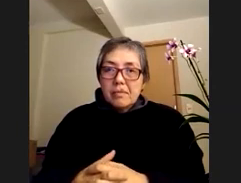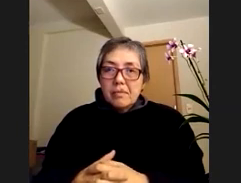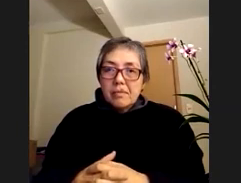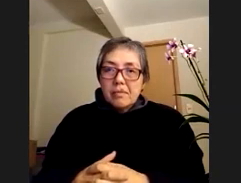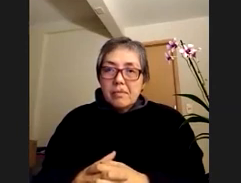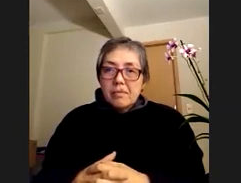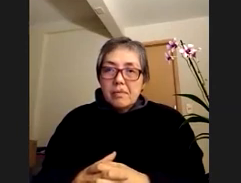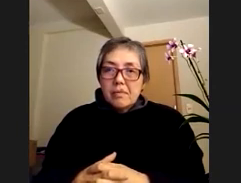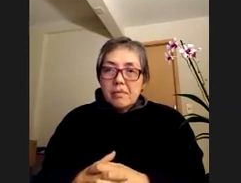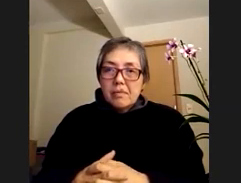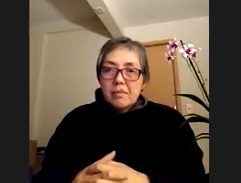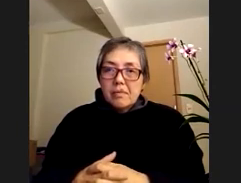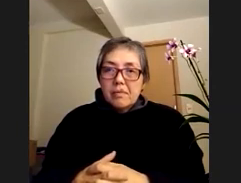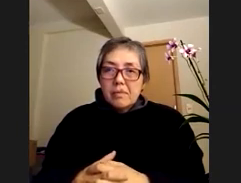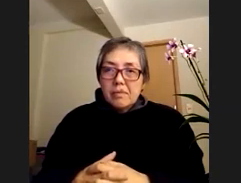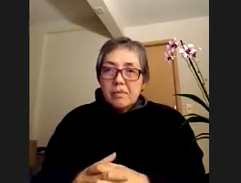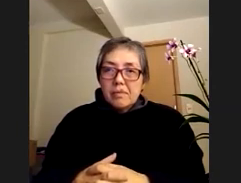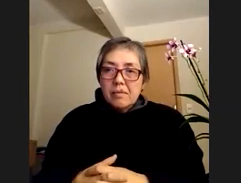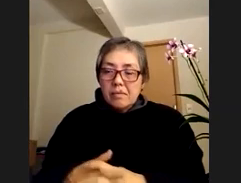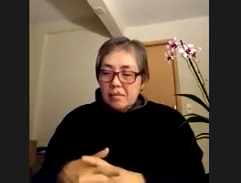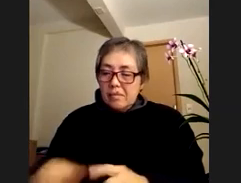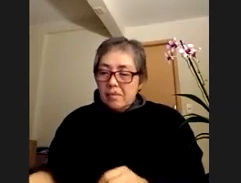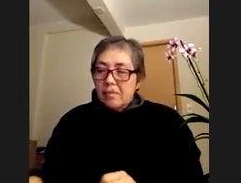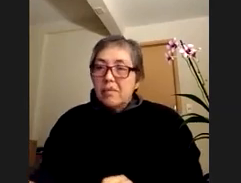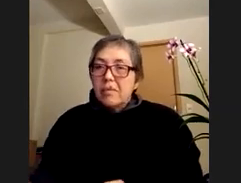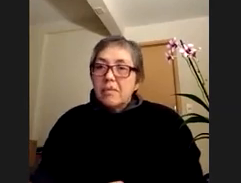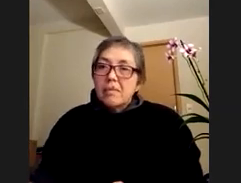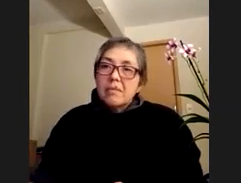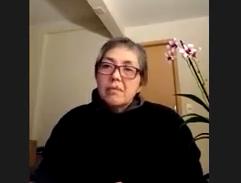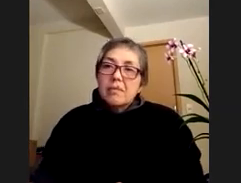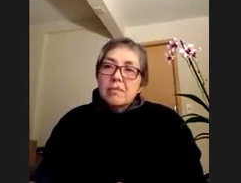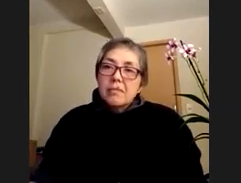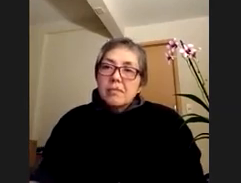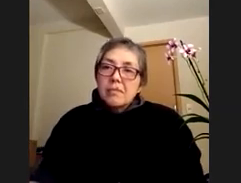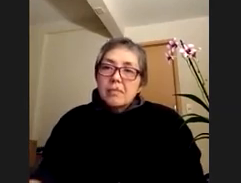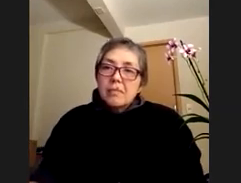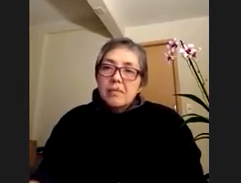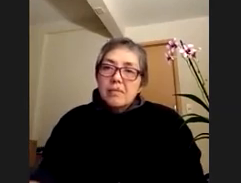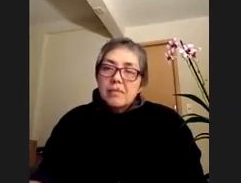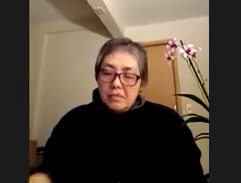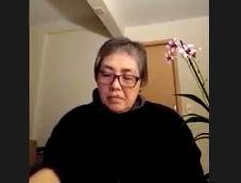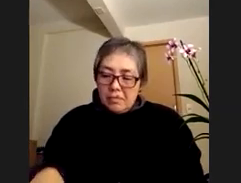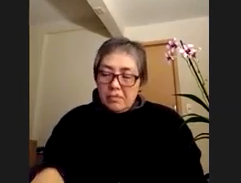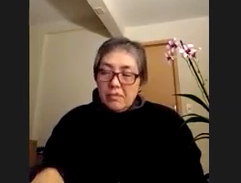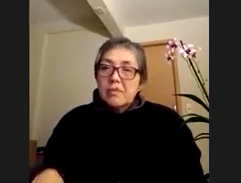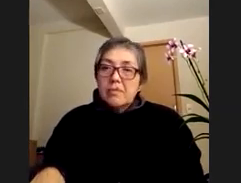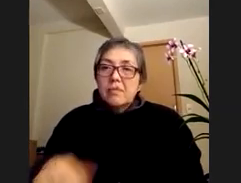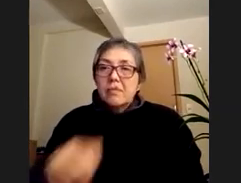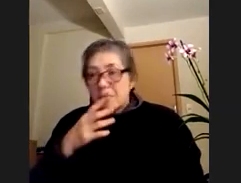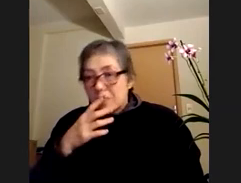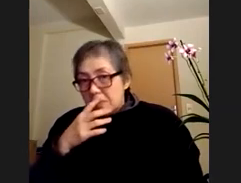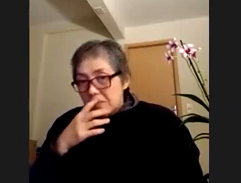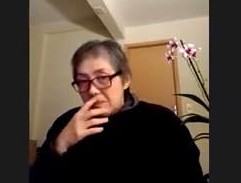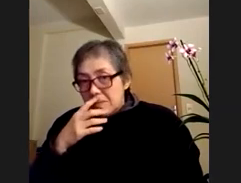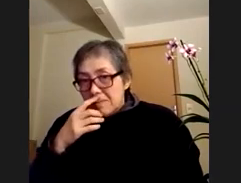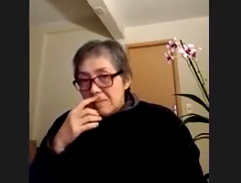Porque três vetores principais do campo da saúde do trabalhador é a academia, né? As universidades que produzem a